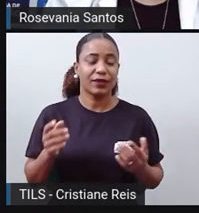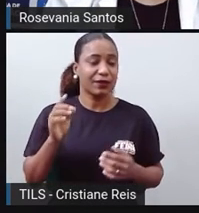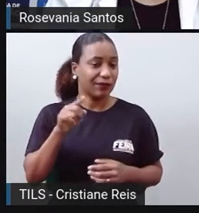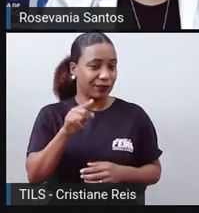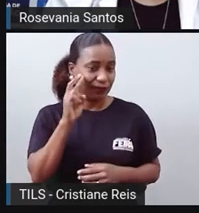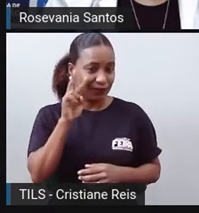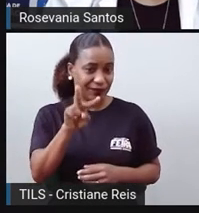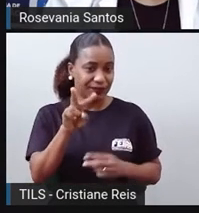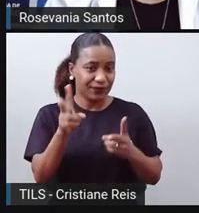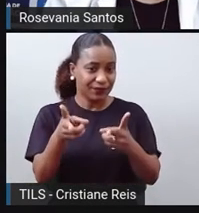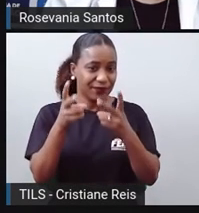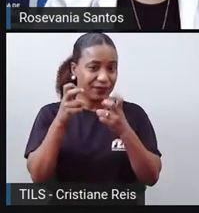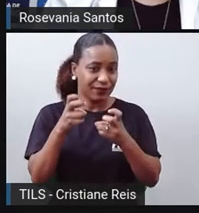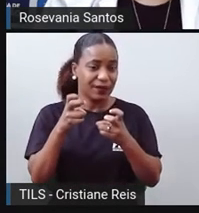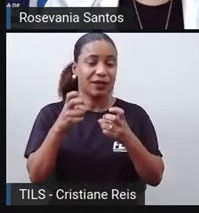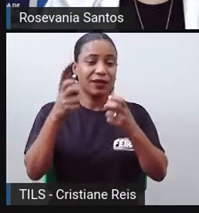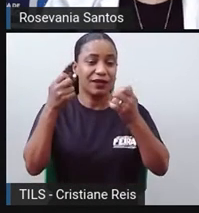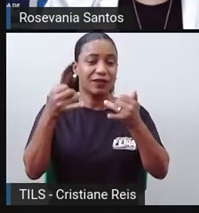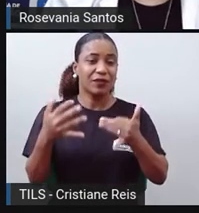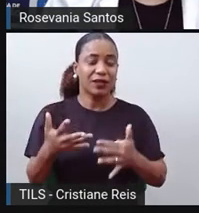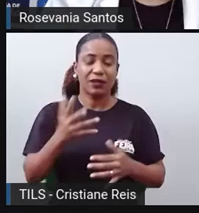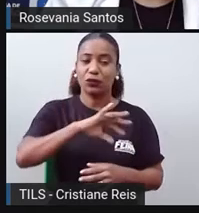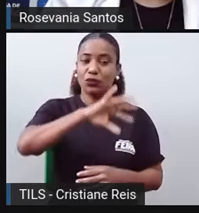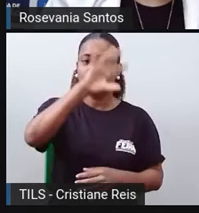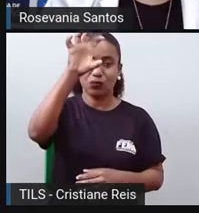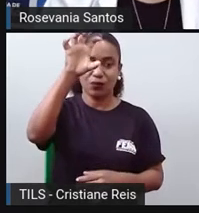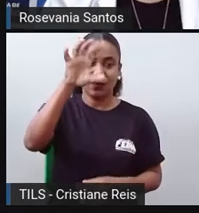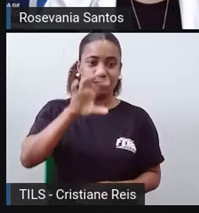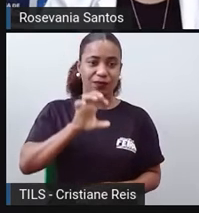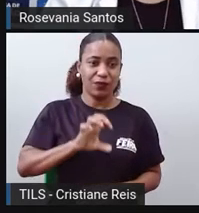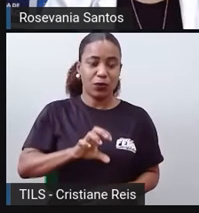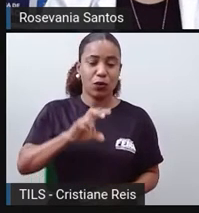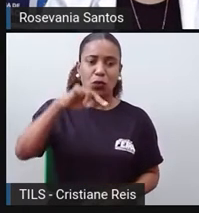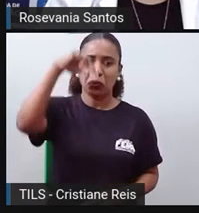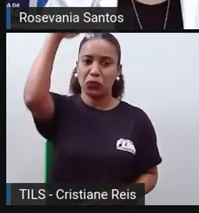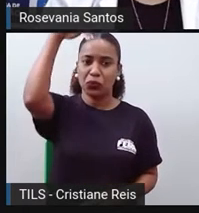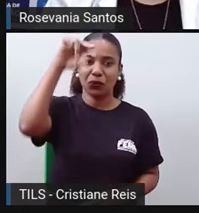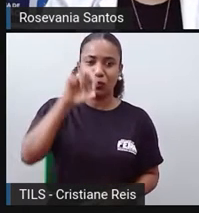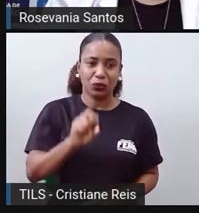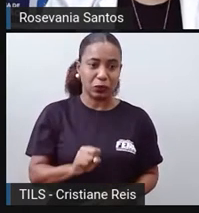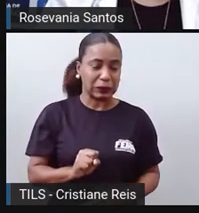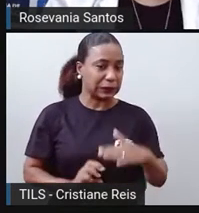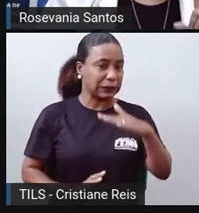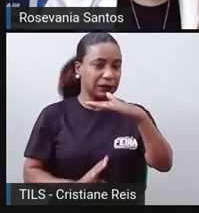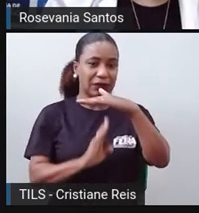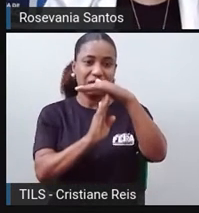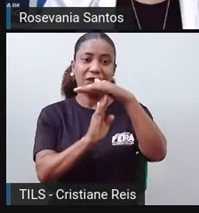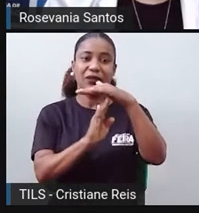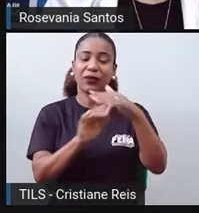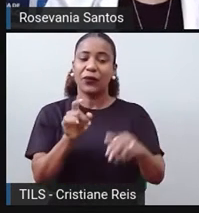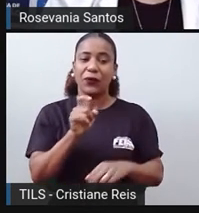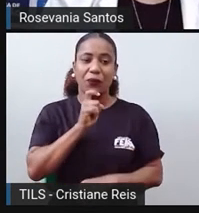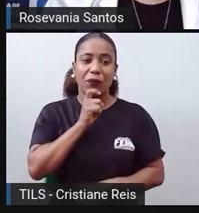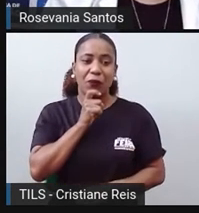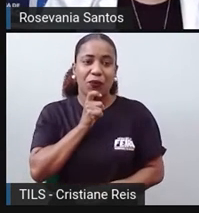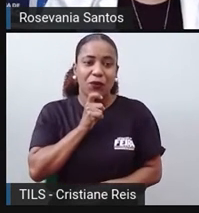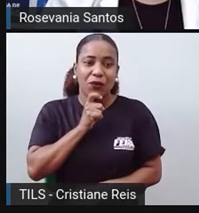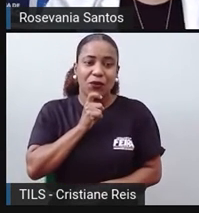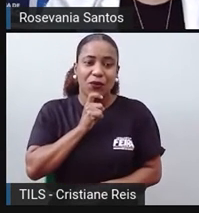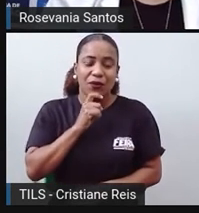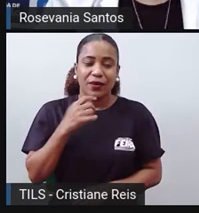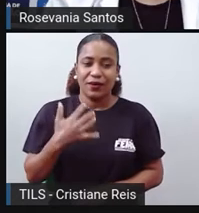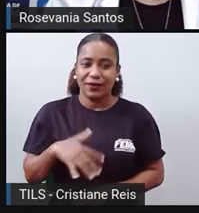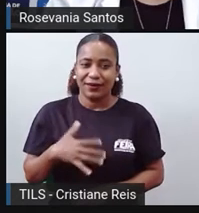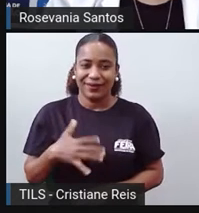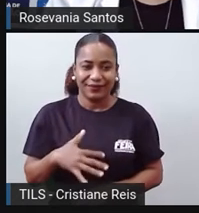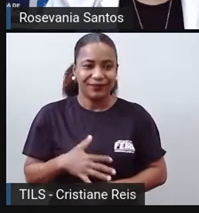entenderem, a gente está falando sobre essas regiões extremas do nosso planeta, né? Vamos lá. Então, como vocês